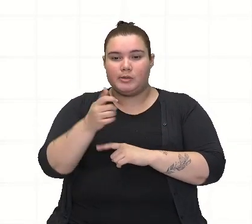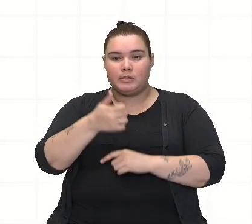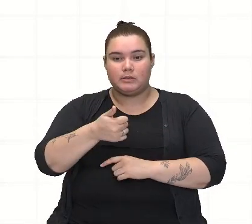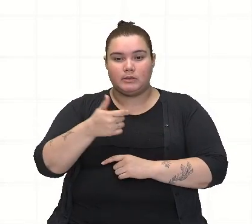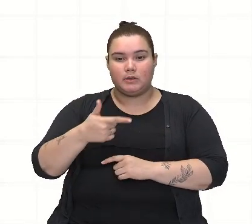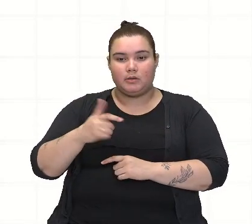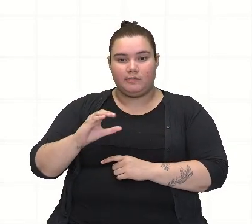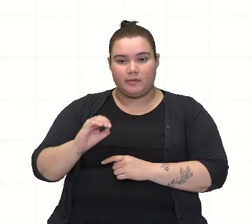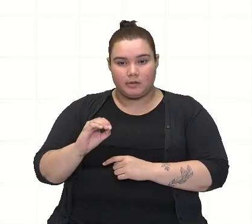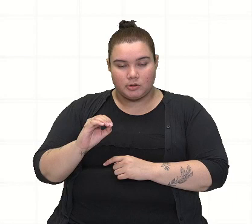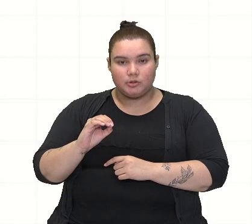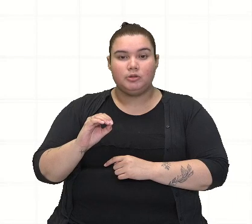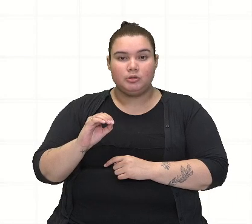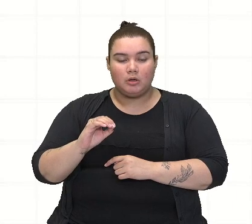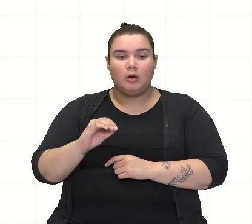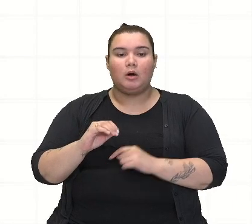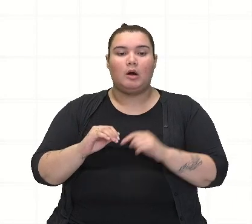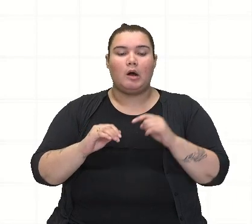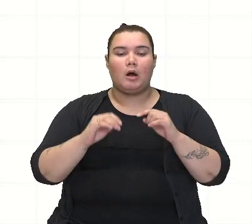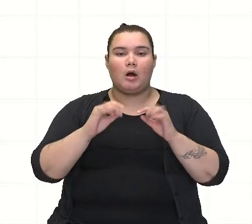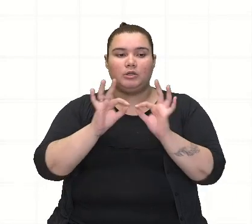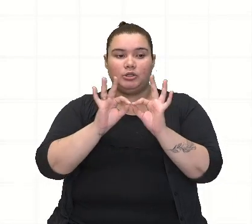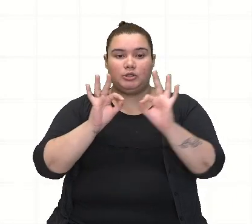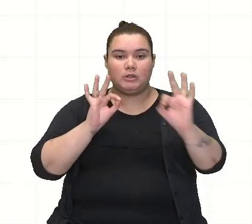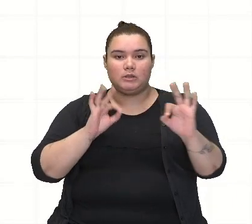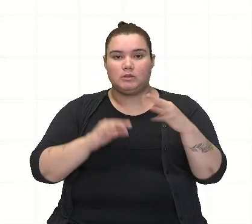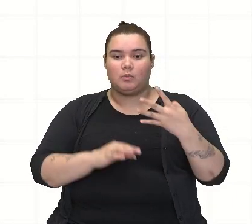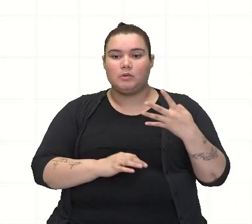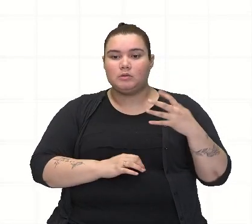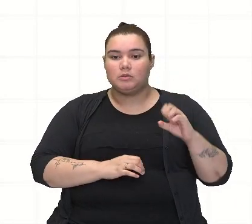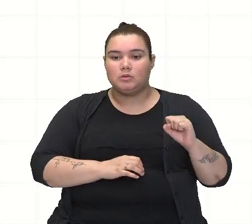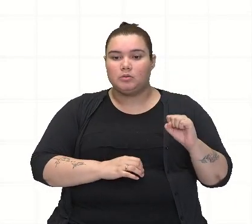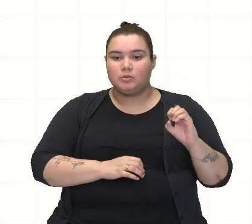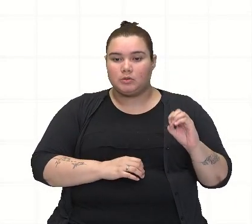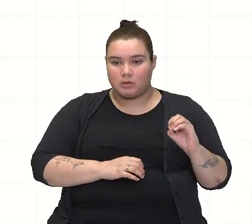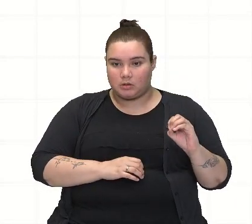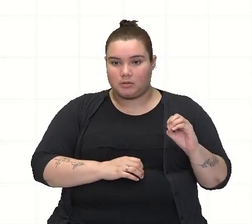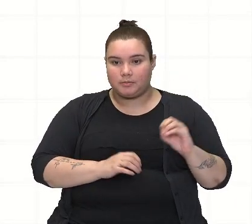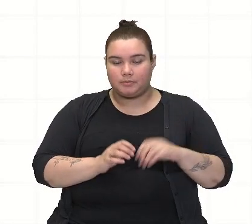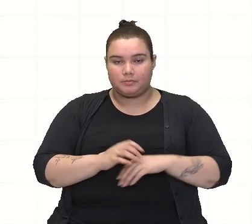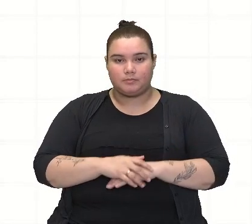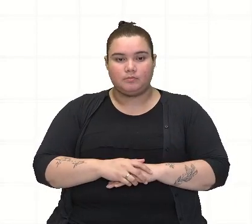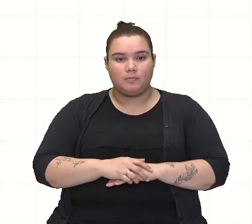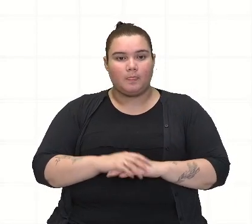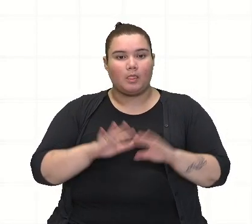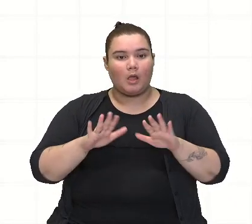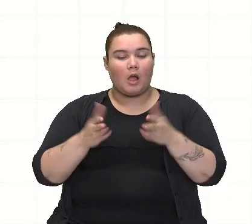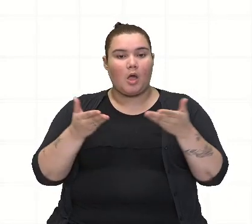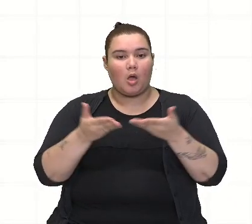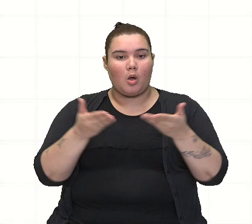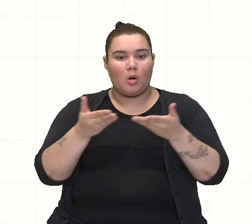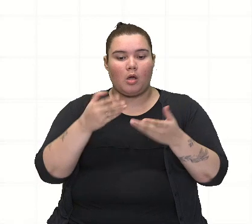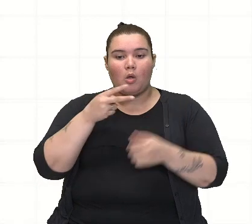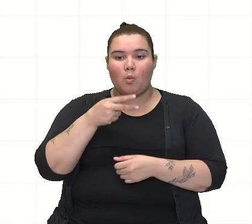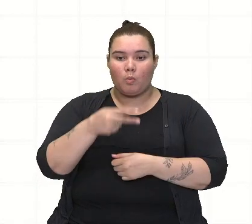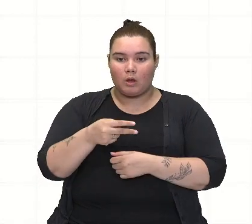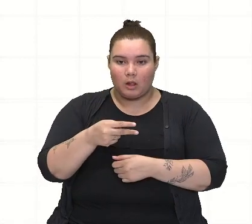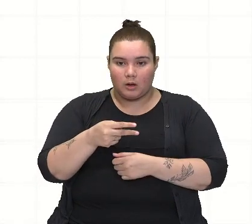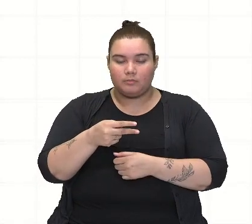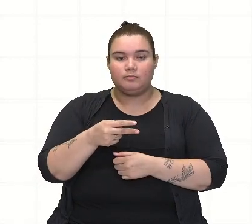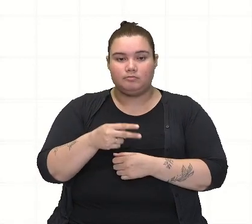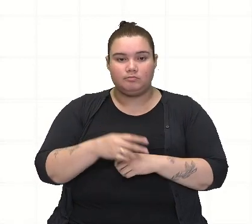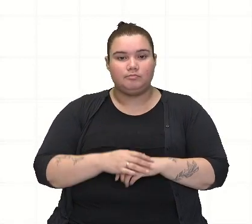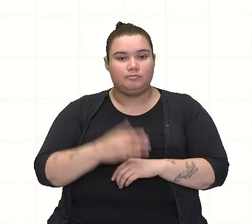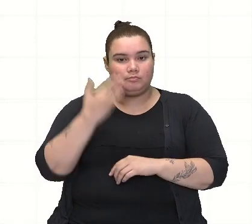km por hora e percorreu 480. Então agora nós vamos igualar, que